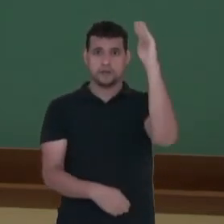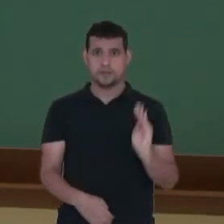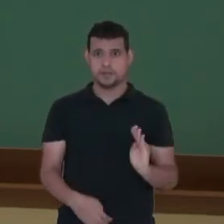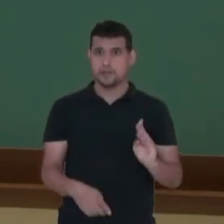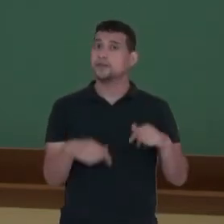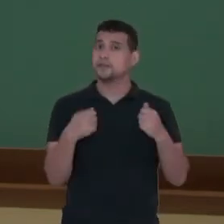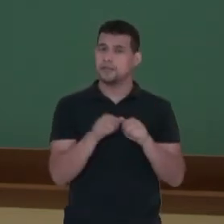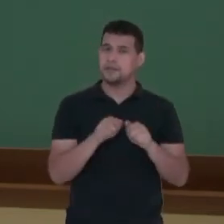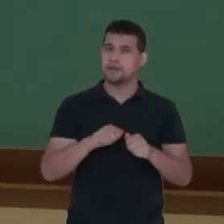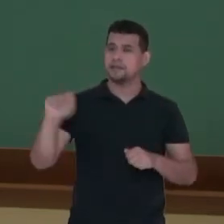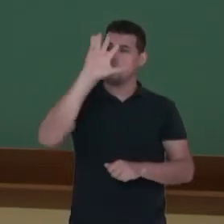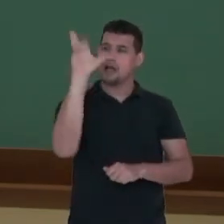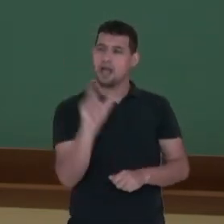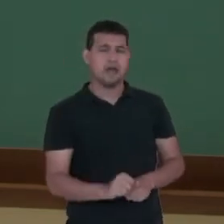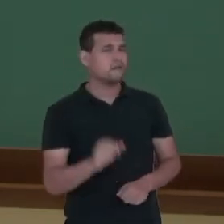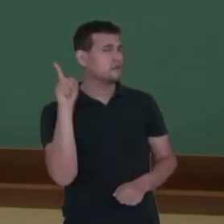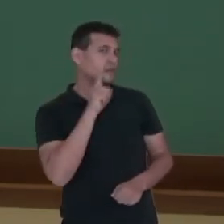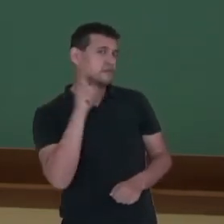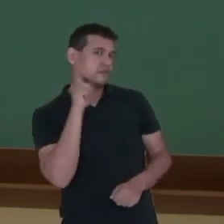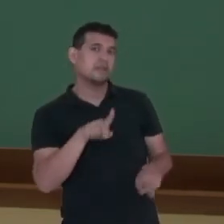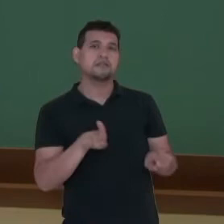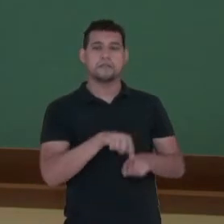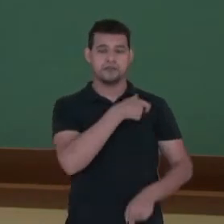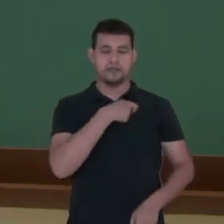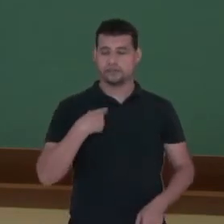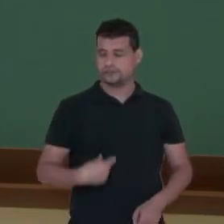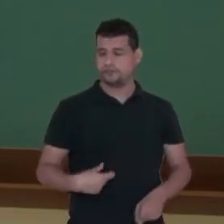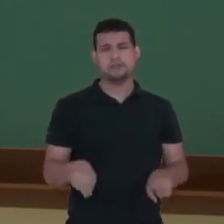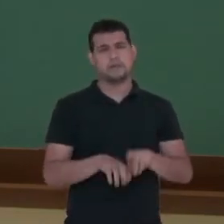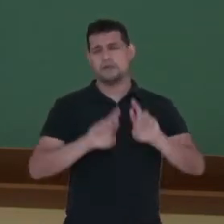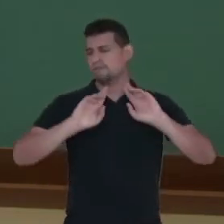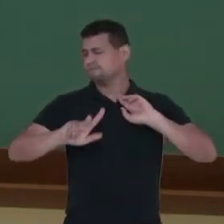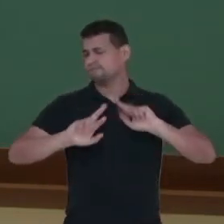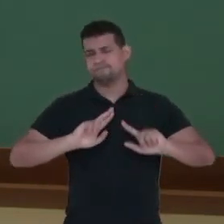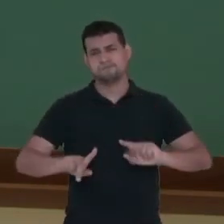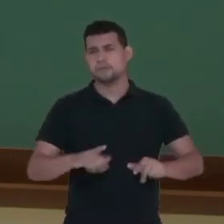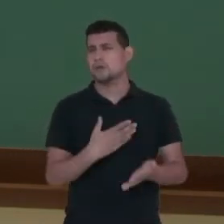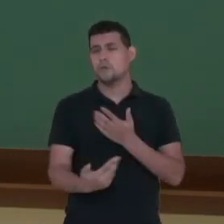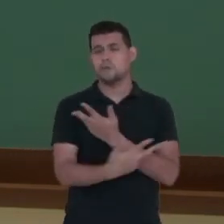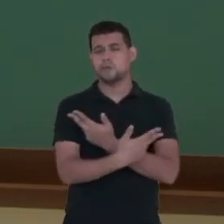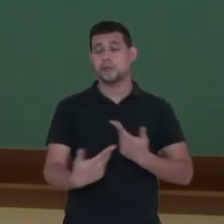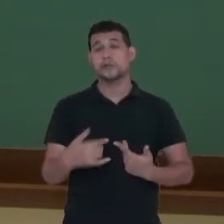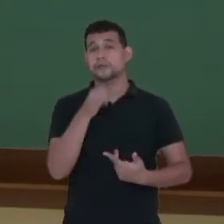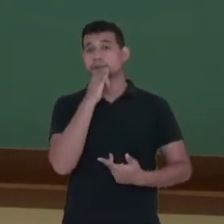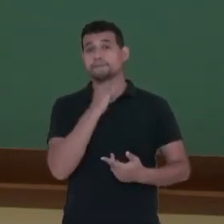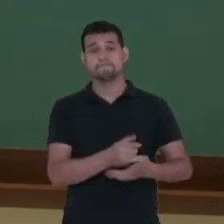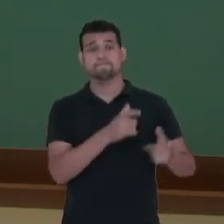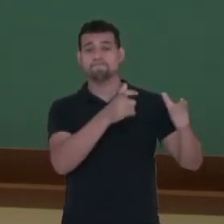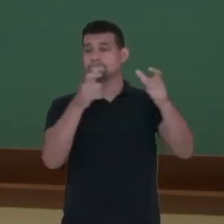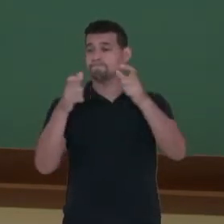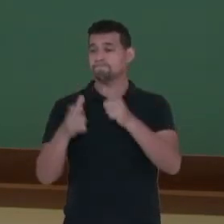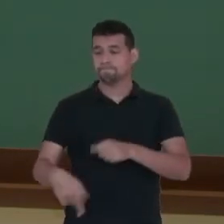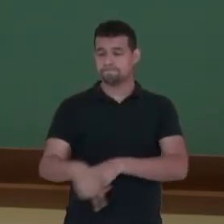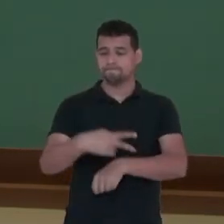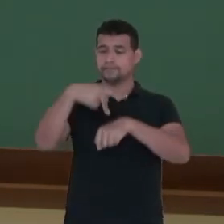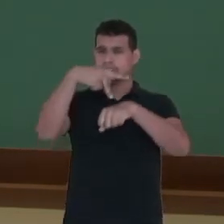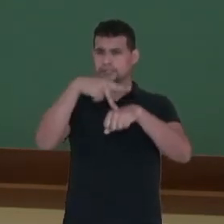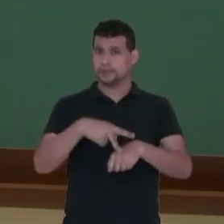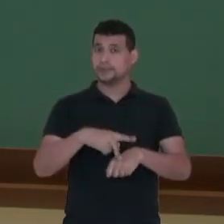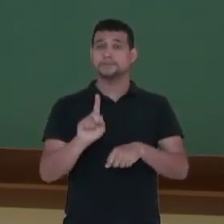lá na África, nos Estados Unidos, na China, em qualquer outro lugar